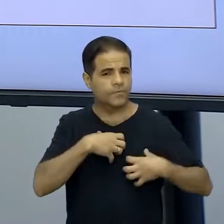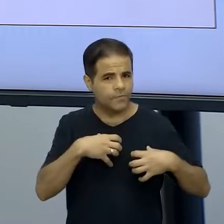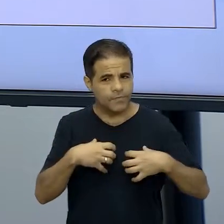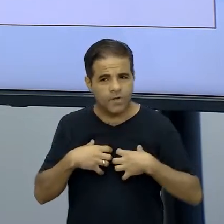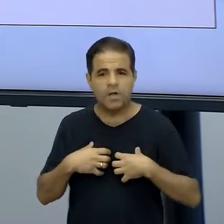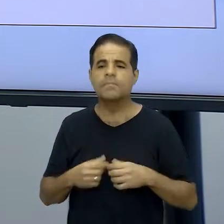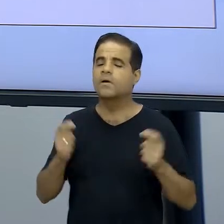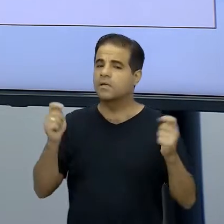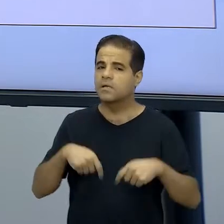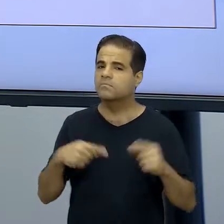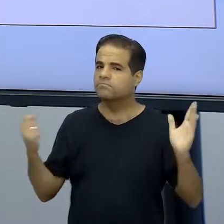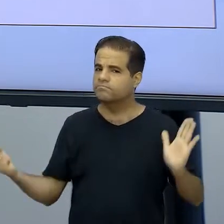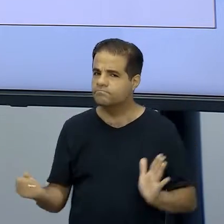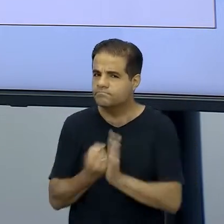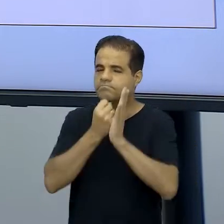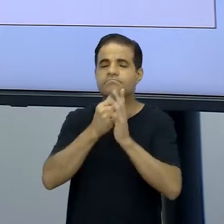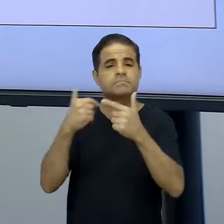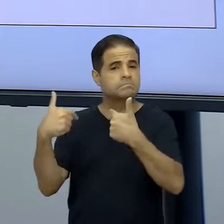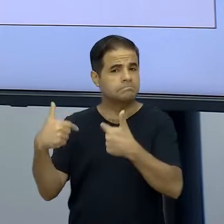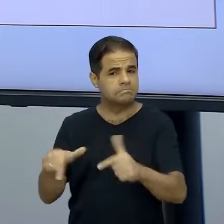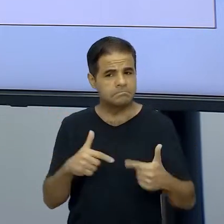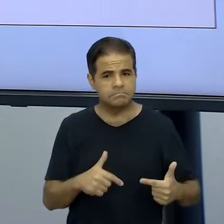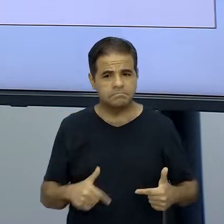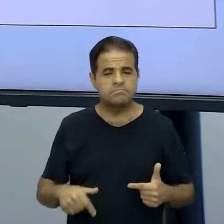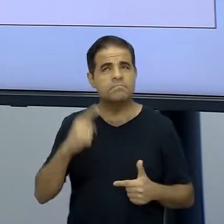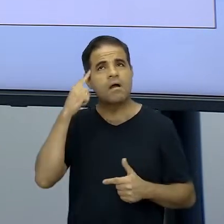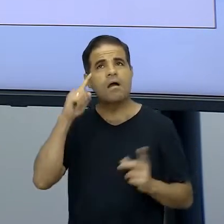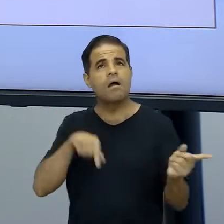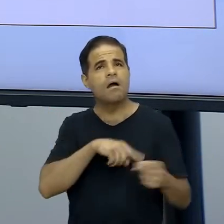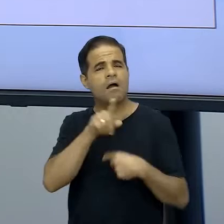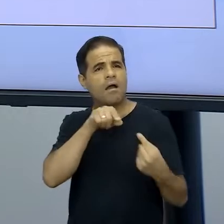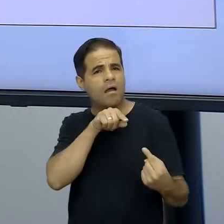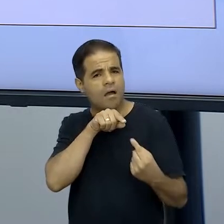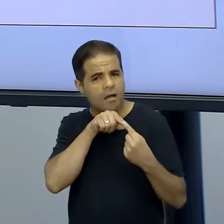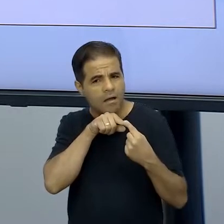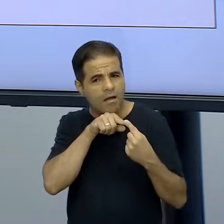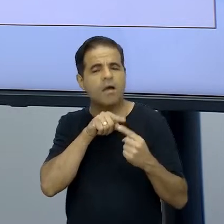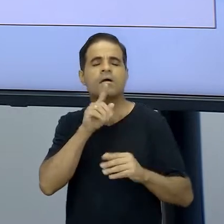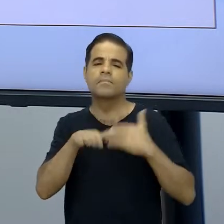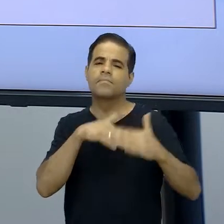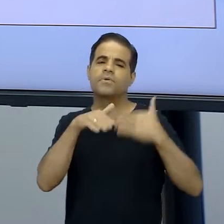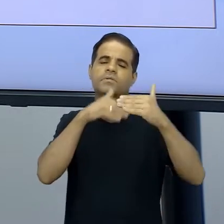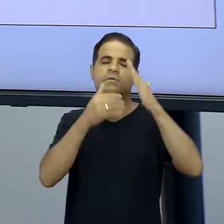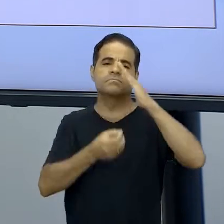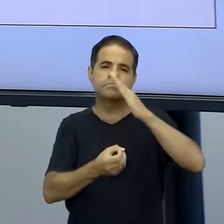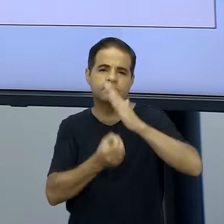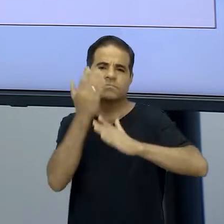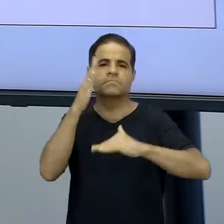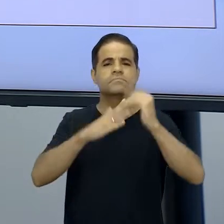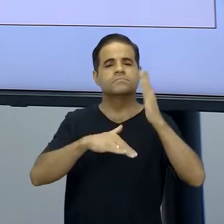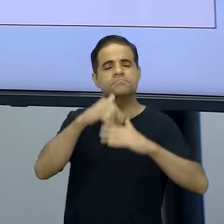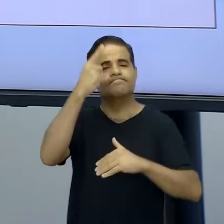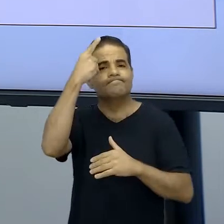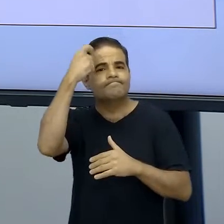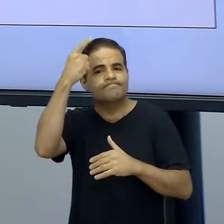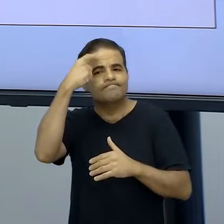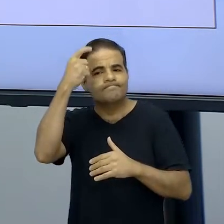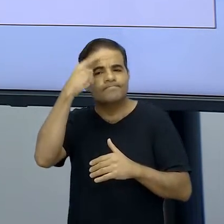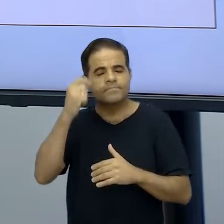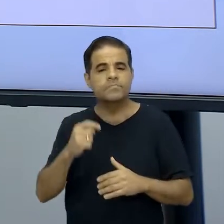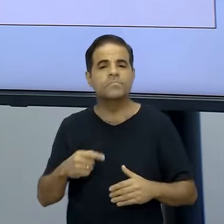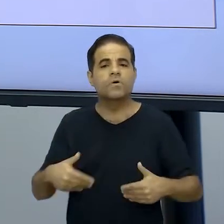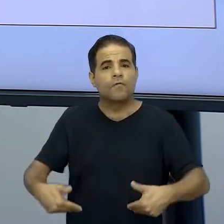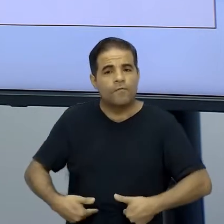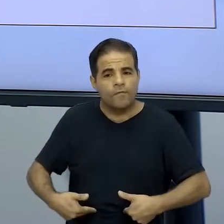que realmente simbolizam, que trabalham a intenção que você tem no seu processo criativo. Então, eu vou falar sobre a fome